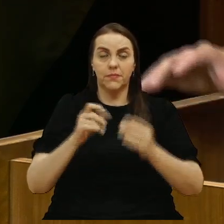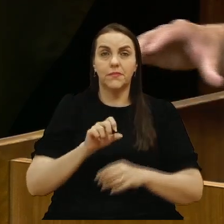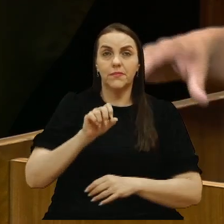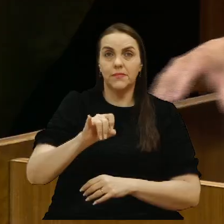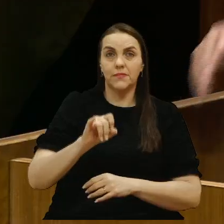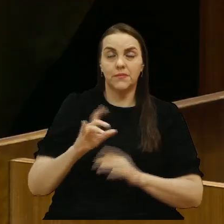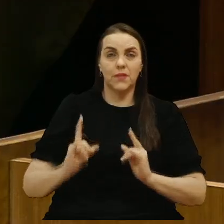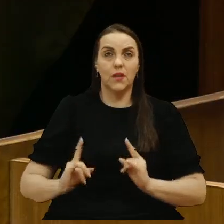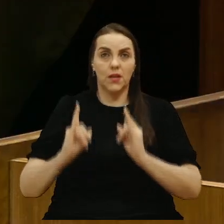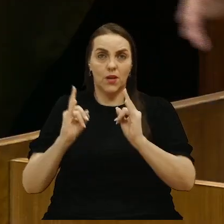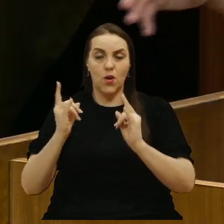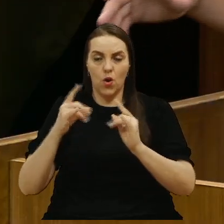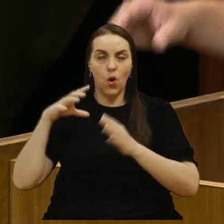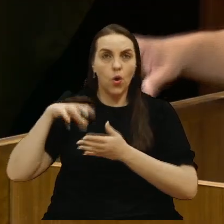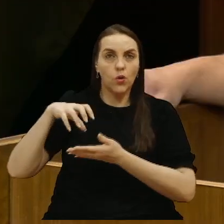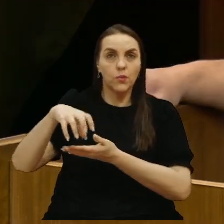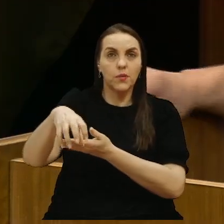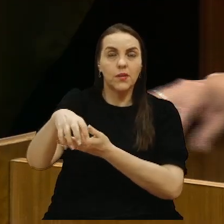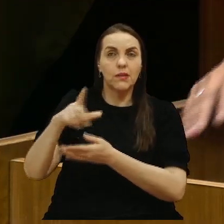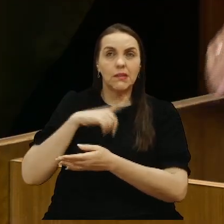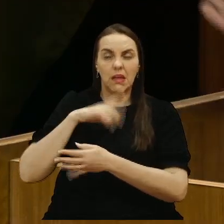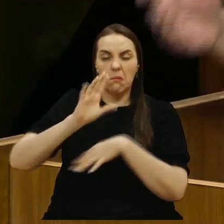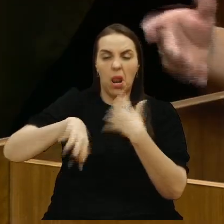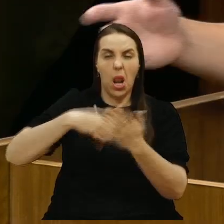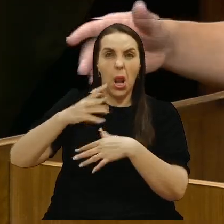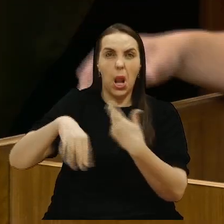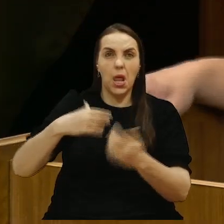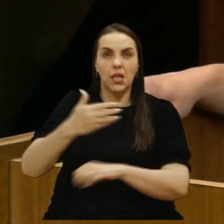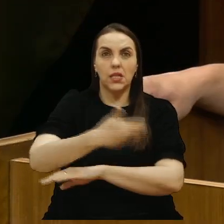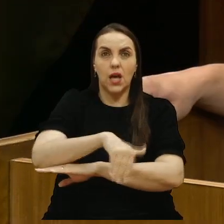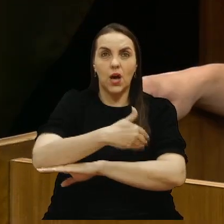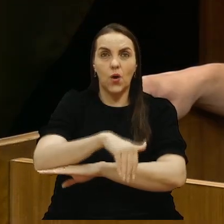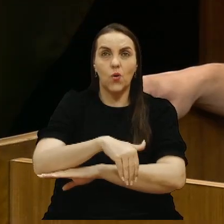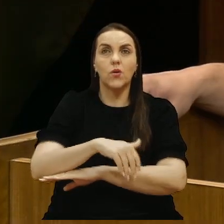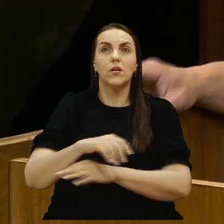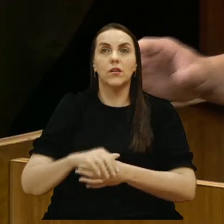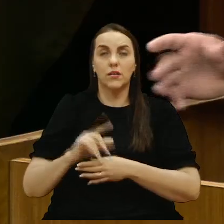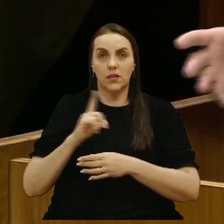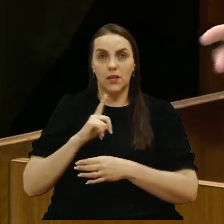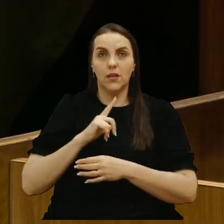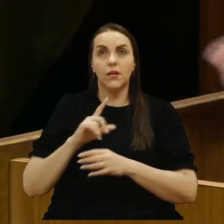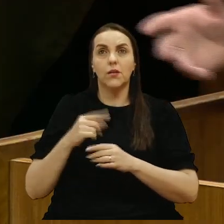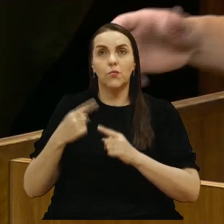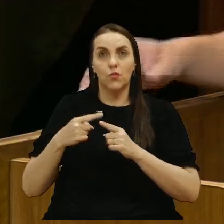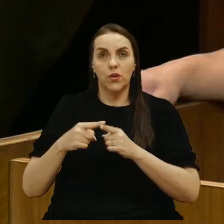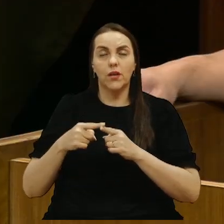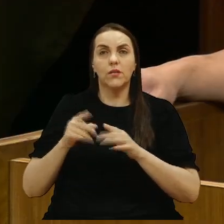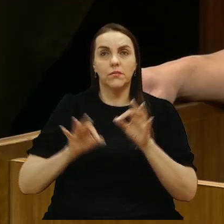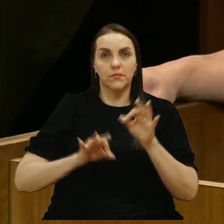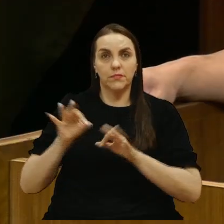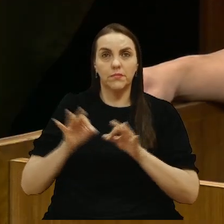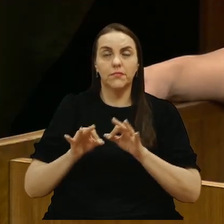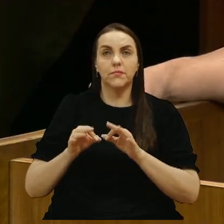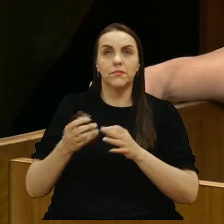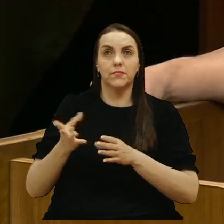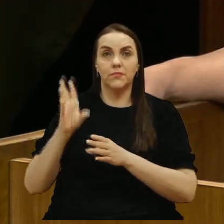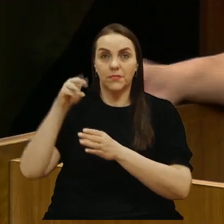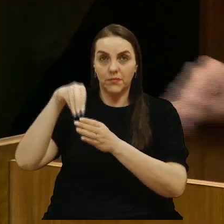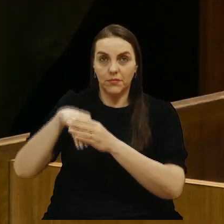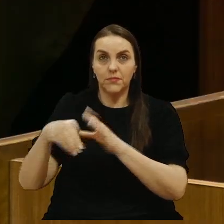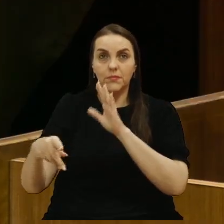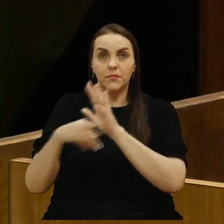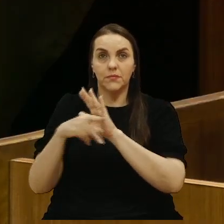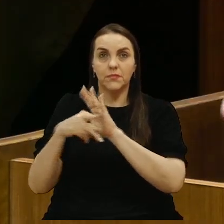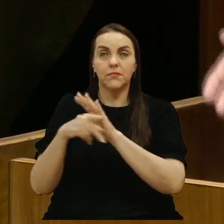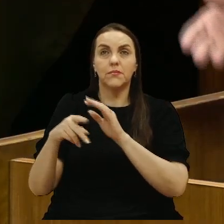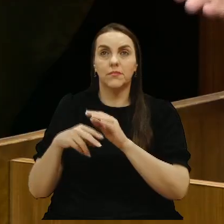ter lá na rua um monte de container bagunçado para os catadores ir lá e revirar mais ainda, por que não projetar espaços dentro dos próprios